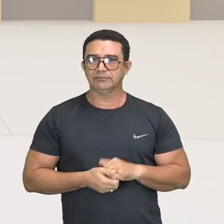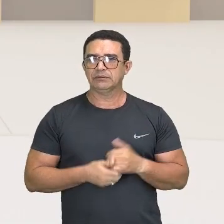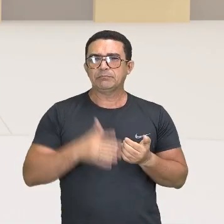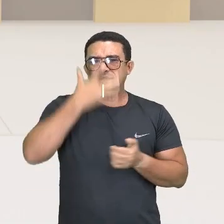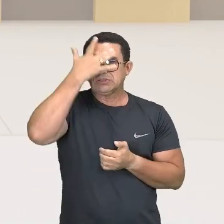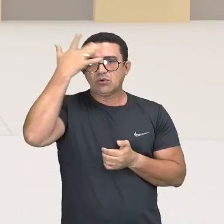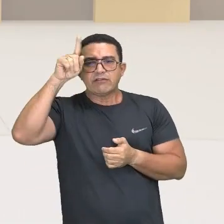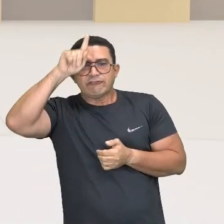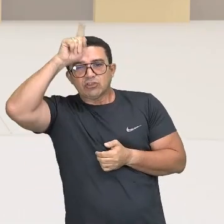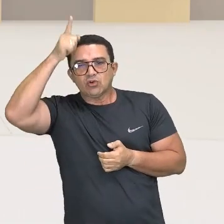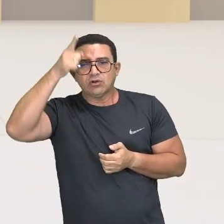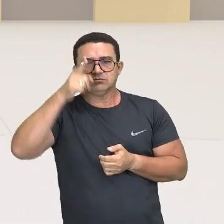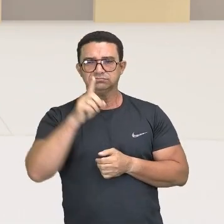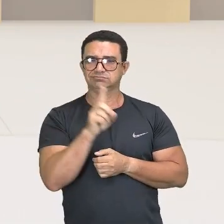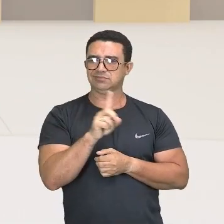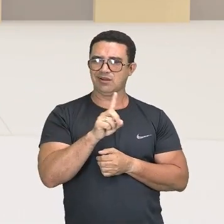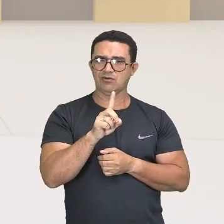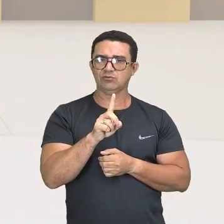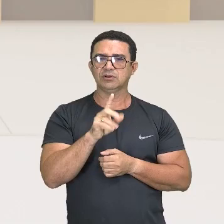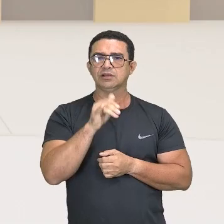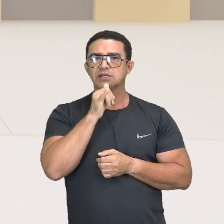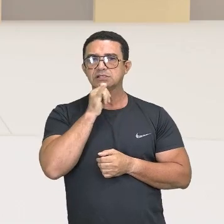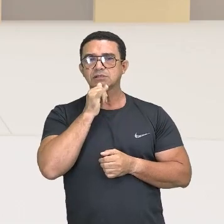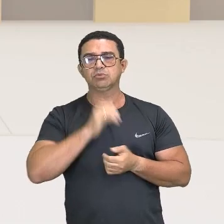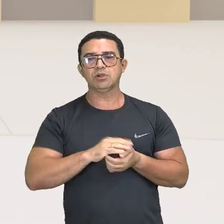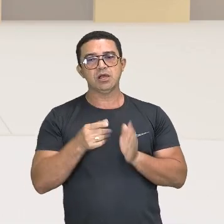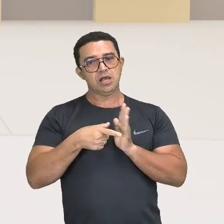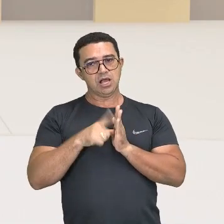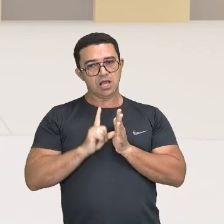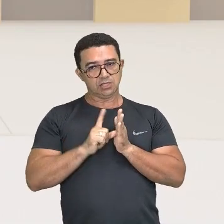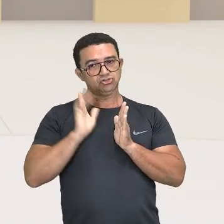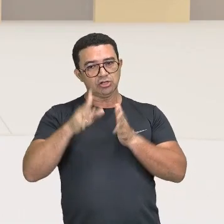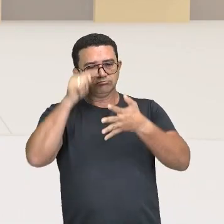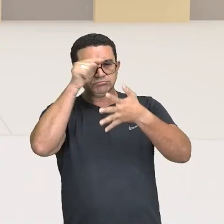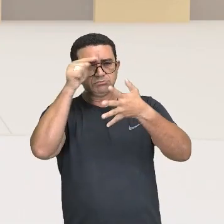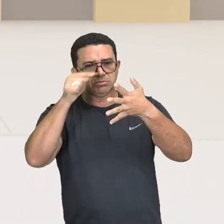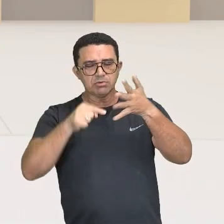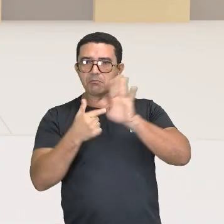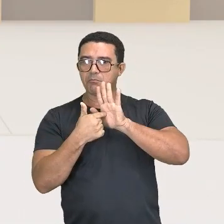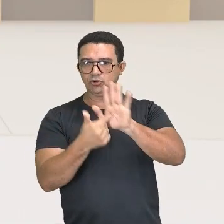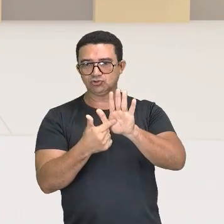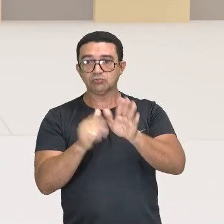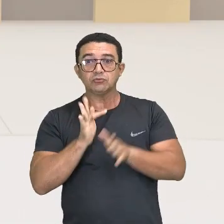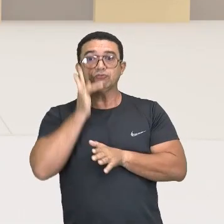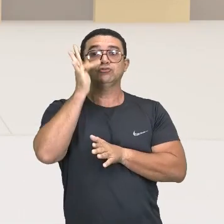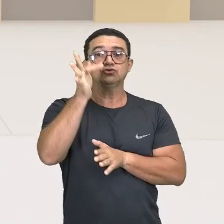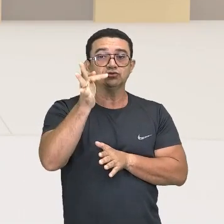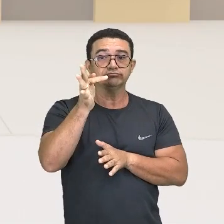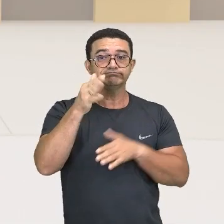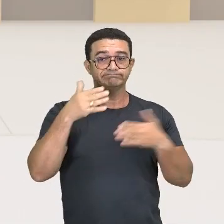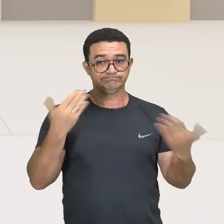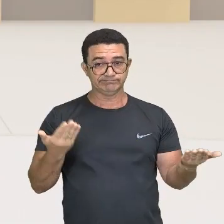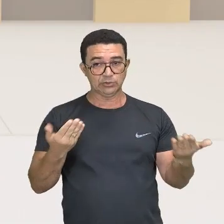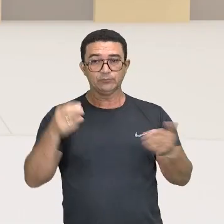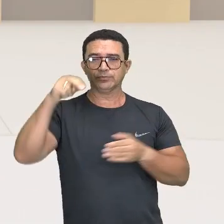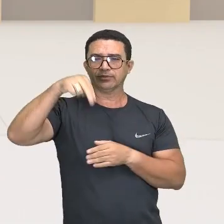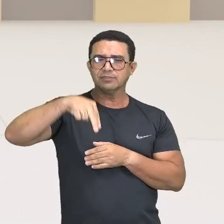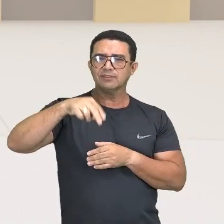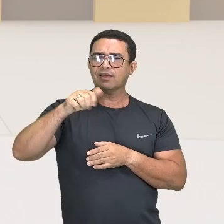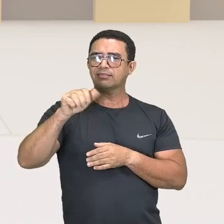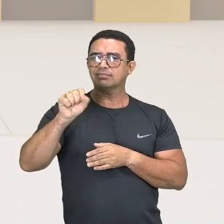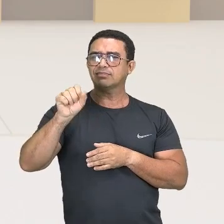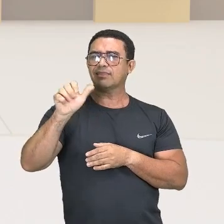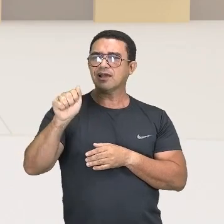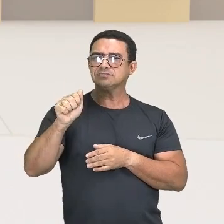Houve medidas, essas medidas elas foram sendo elencadas e a NASA aí colocou